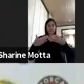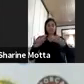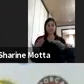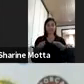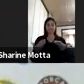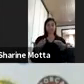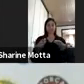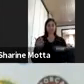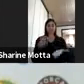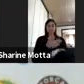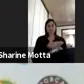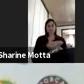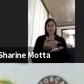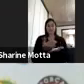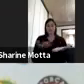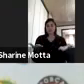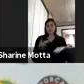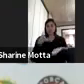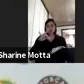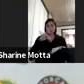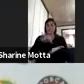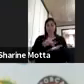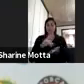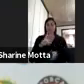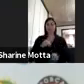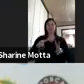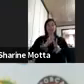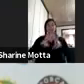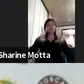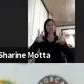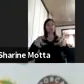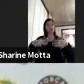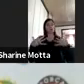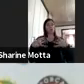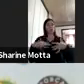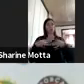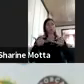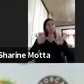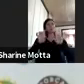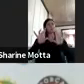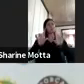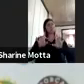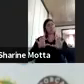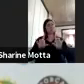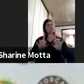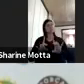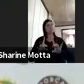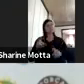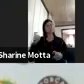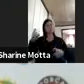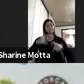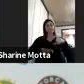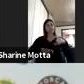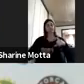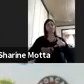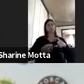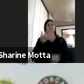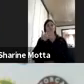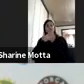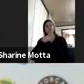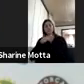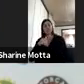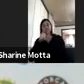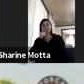Então, povo, vamos lá começar? Nós temos hoje aqui um tema, como vocês viram, da maior importância, que é sobre o tráfico internacional